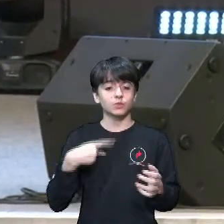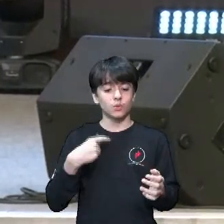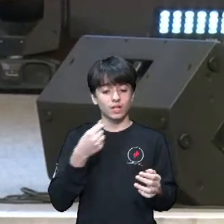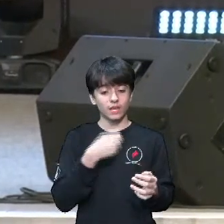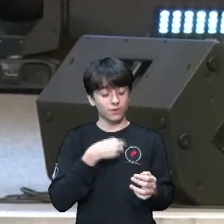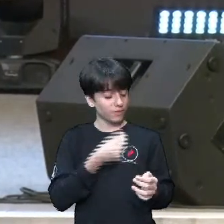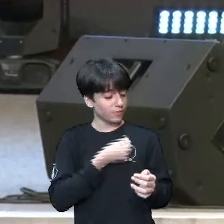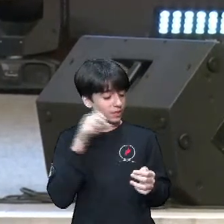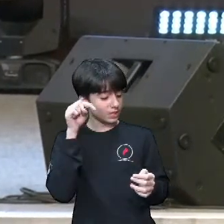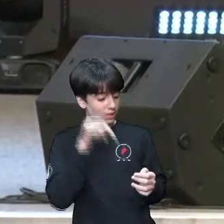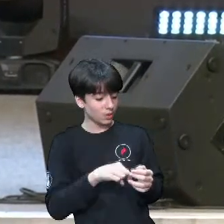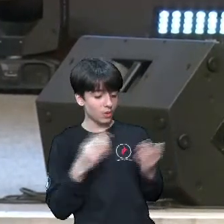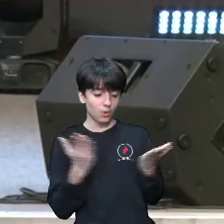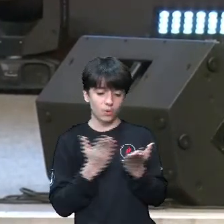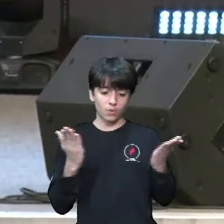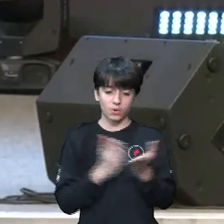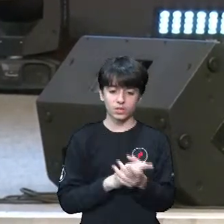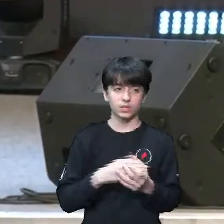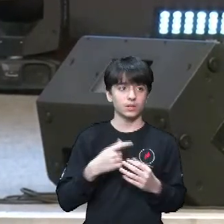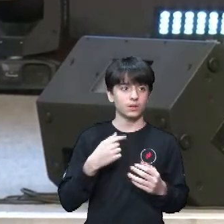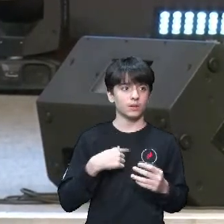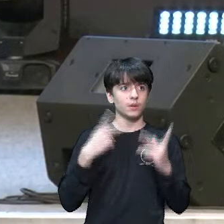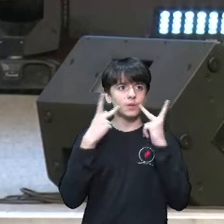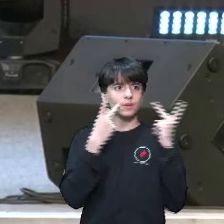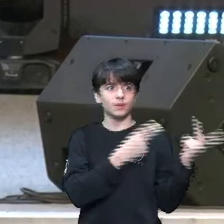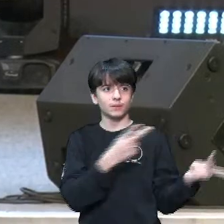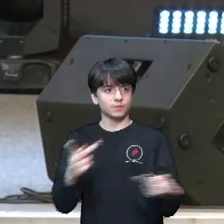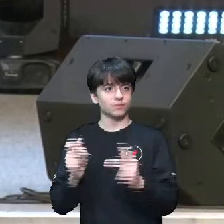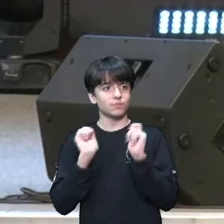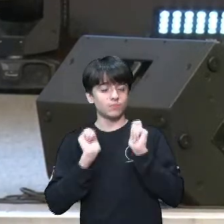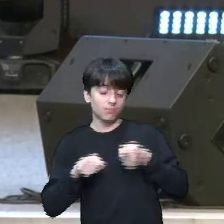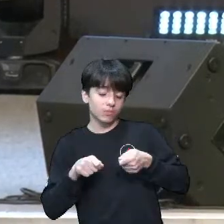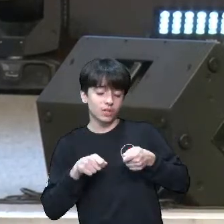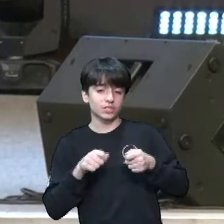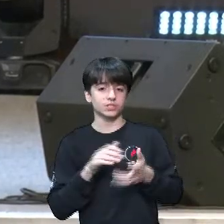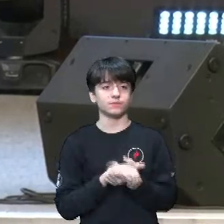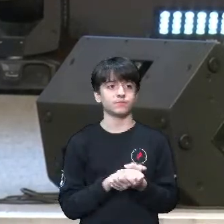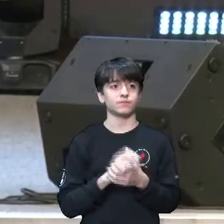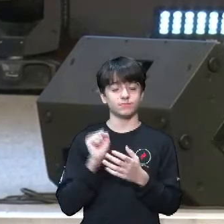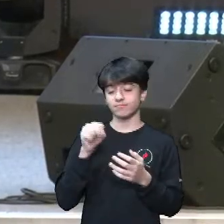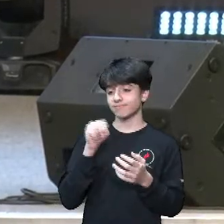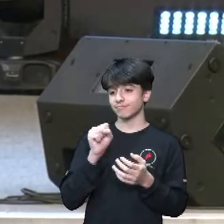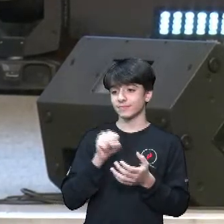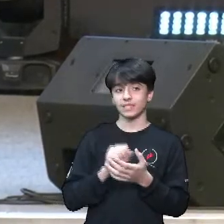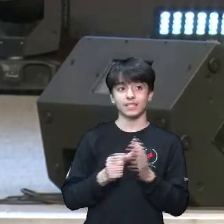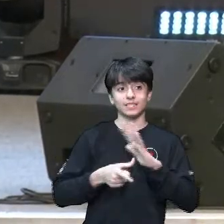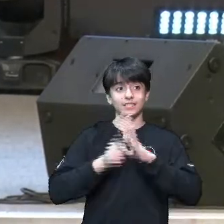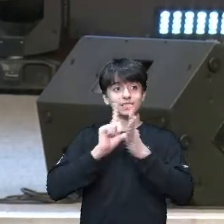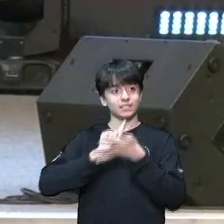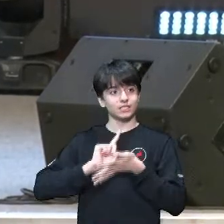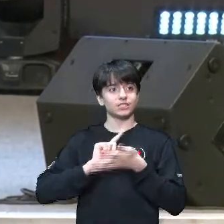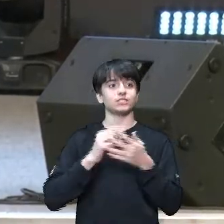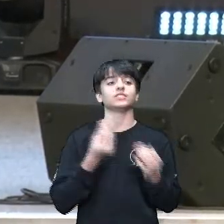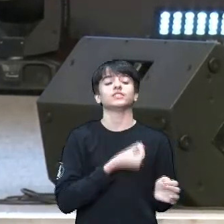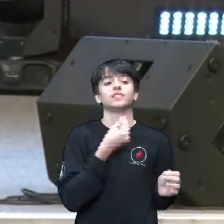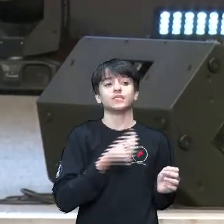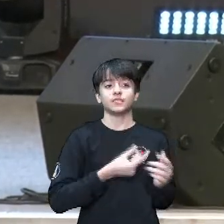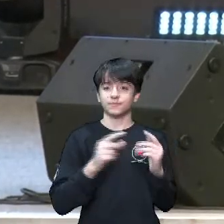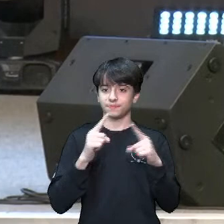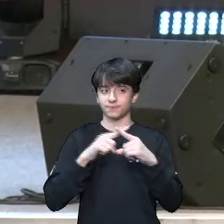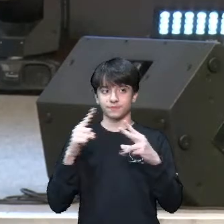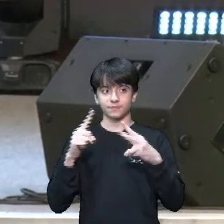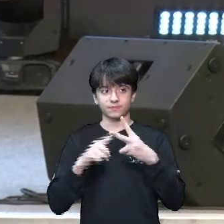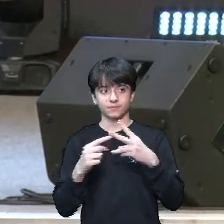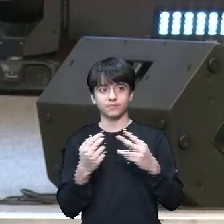visitando, eu poderia participar? Claro que sim. Mas antes de participar, nós temos aqui dois acordos que fazemos com